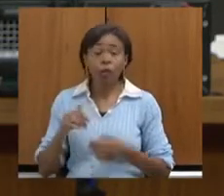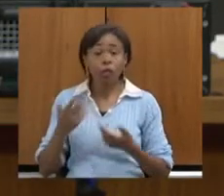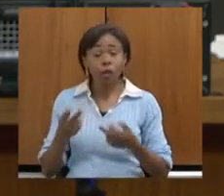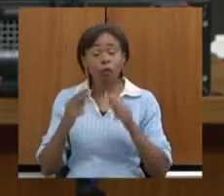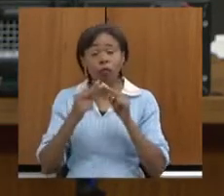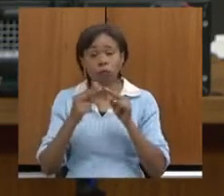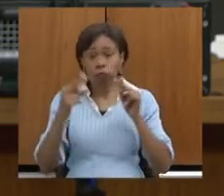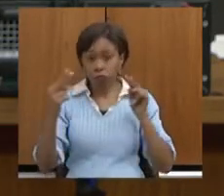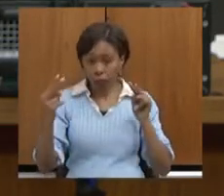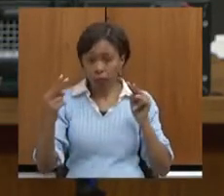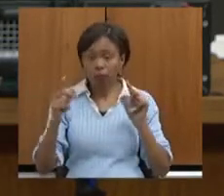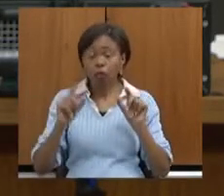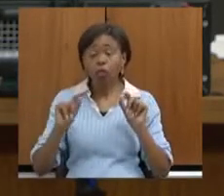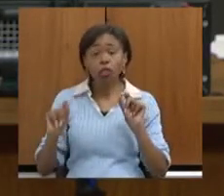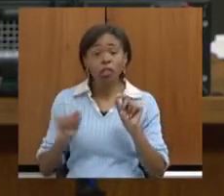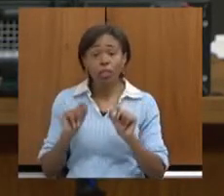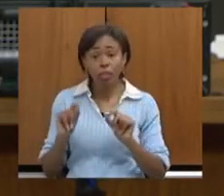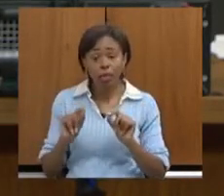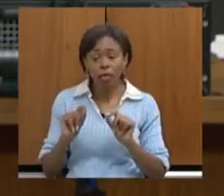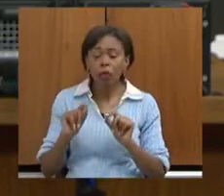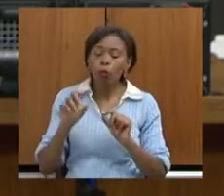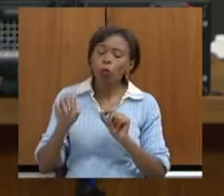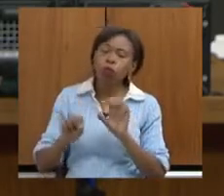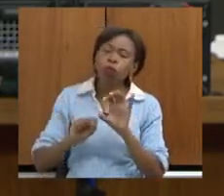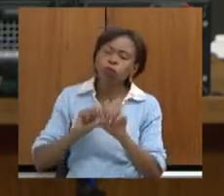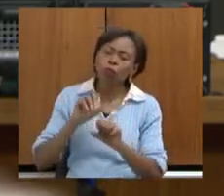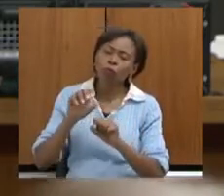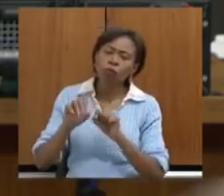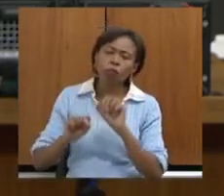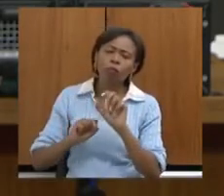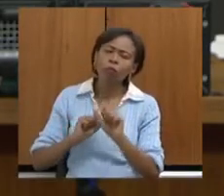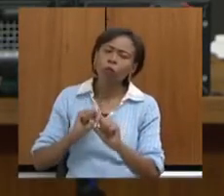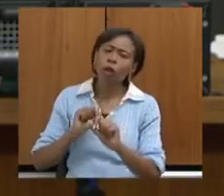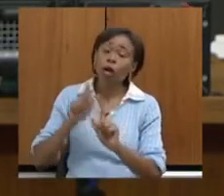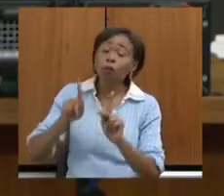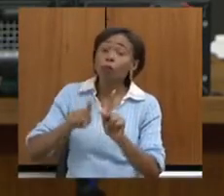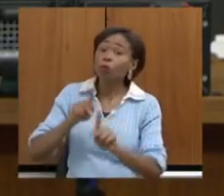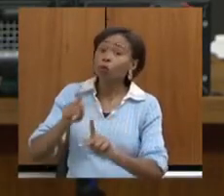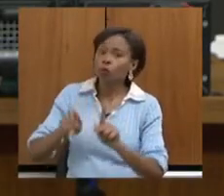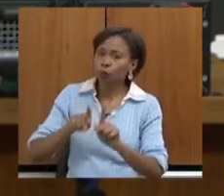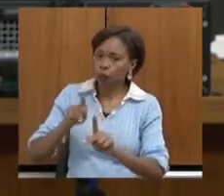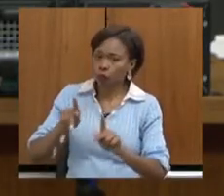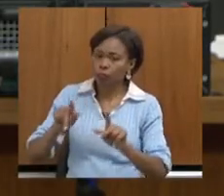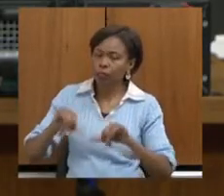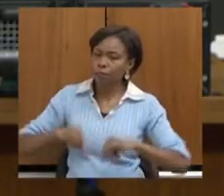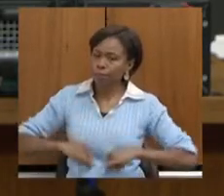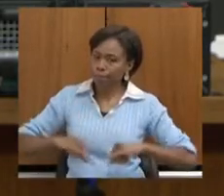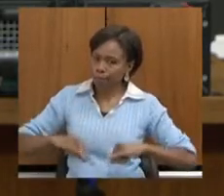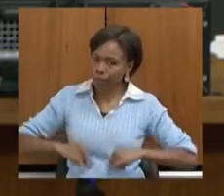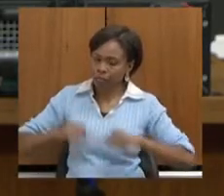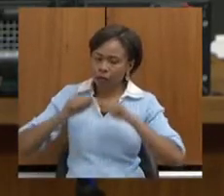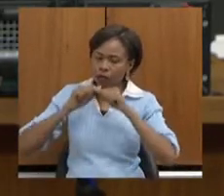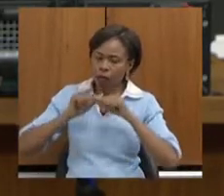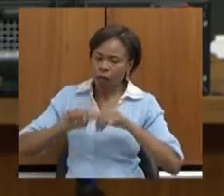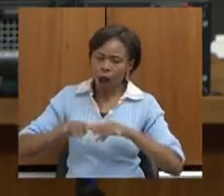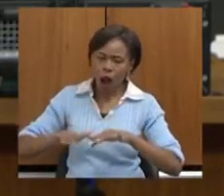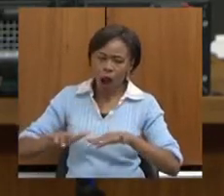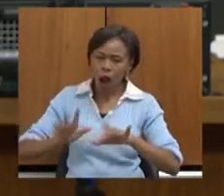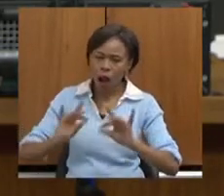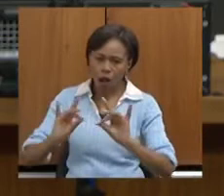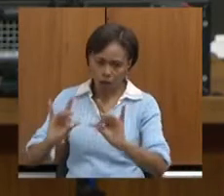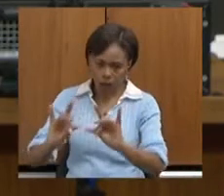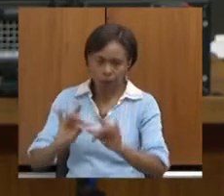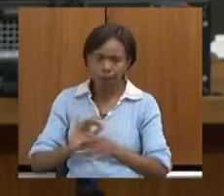escuta escuta do a pizza ao longo da bacia Além disso o que nós temos tentado